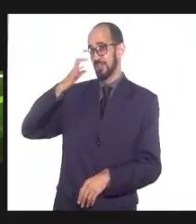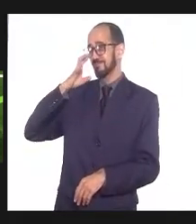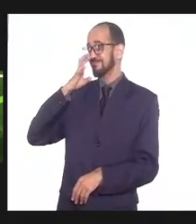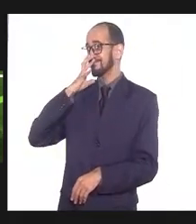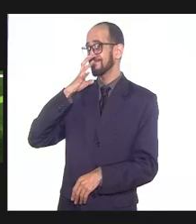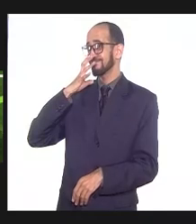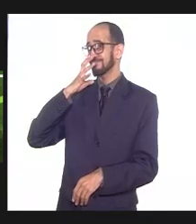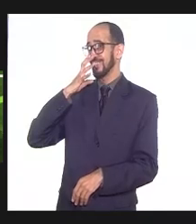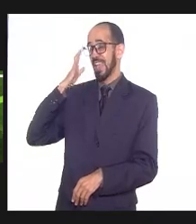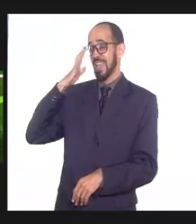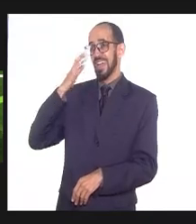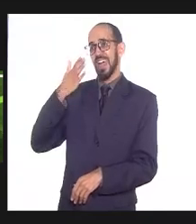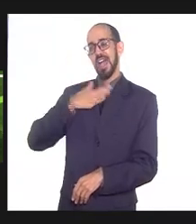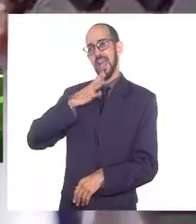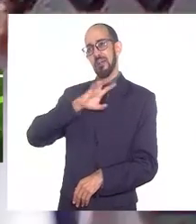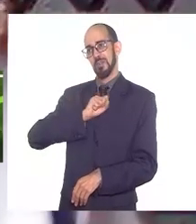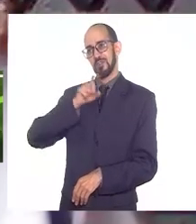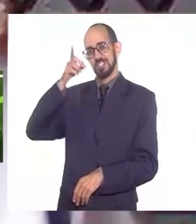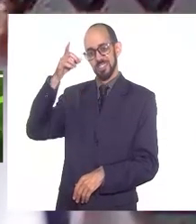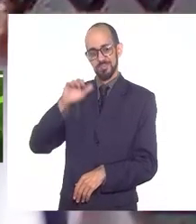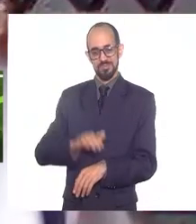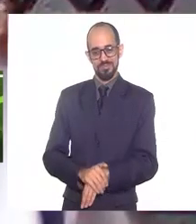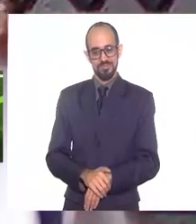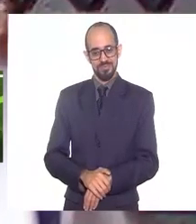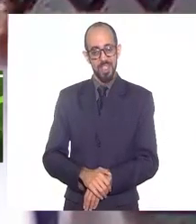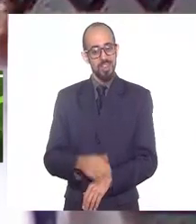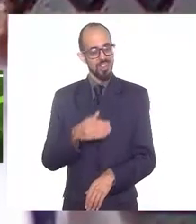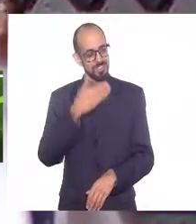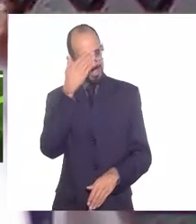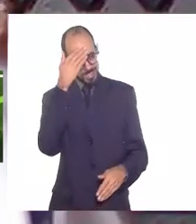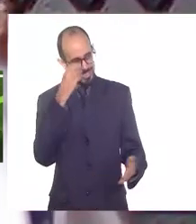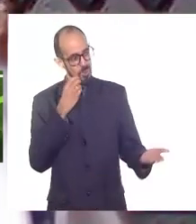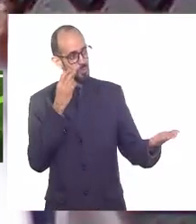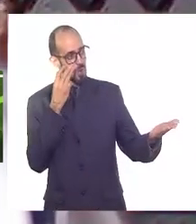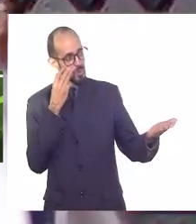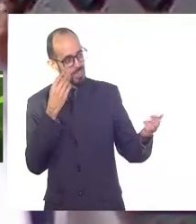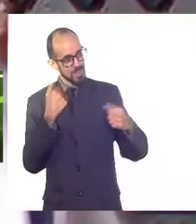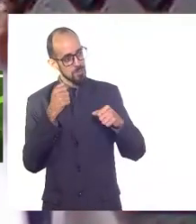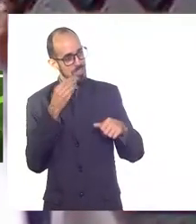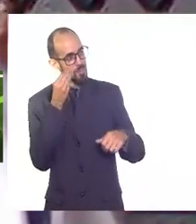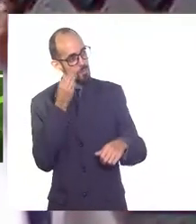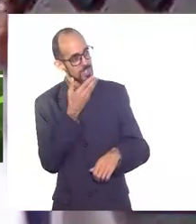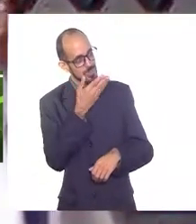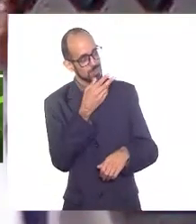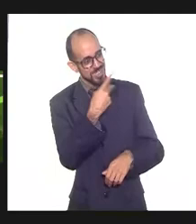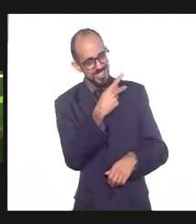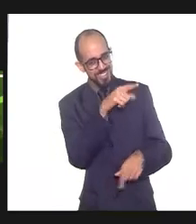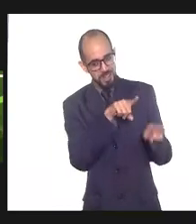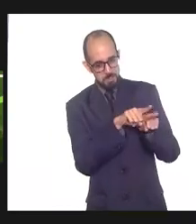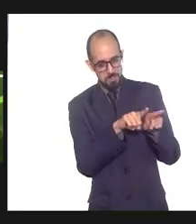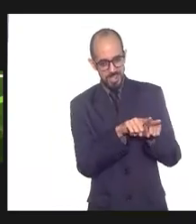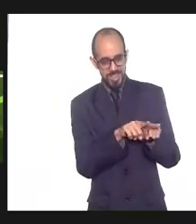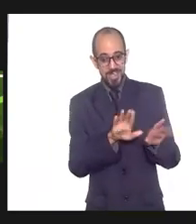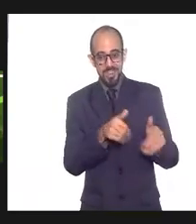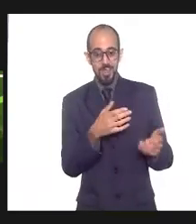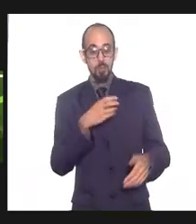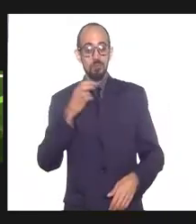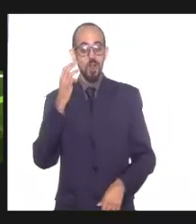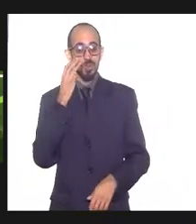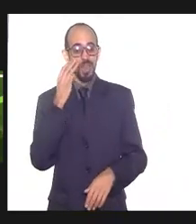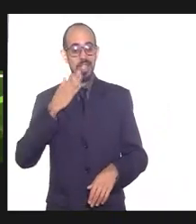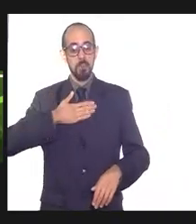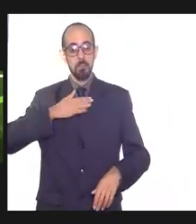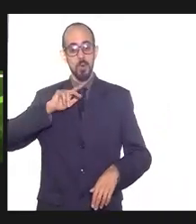eu acho que está correndo tudo bem. Eu acho. Esqueceu do Valdec, hein? Tem que mandar um beijo para o Valdec também. O Valdec, ele é meu irmão de